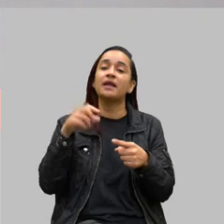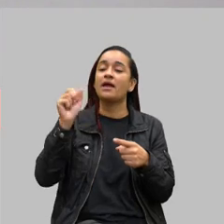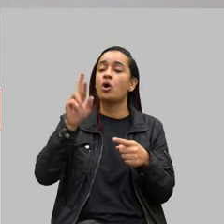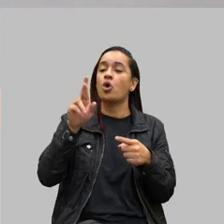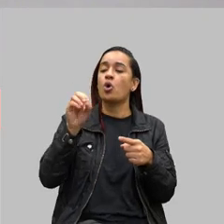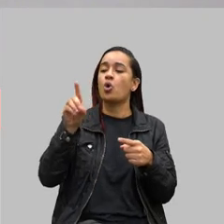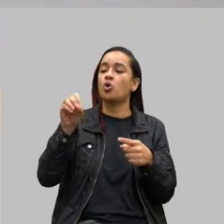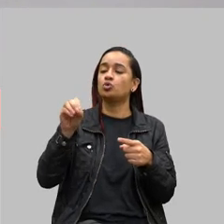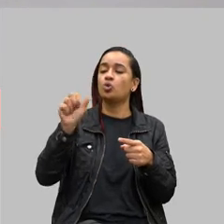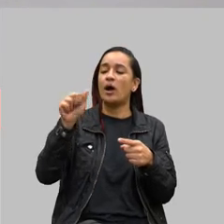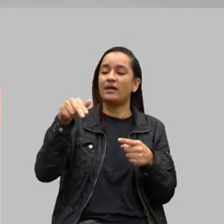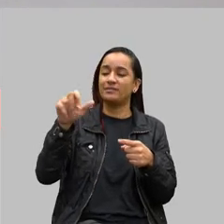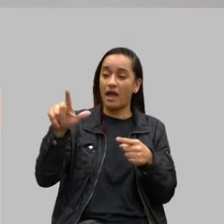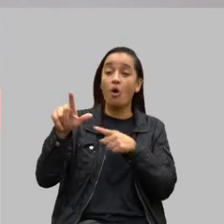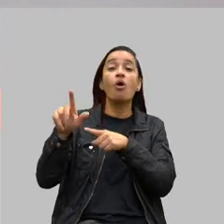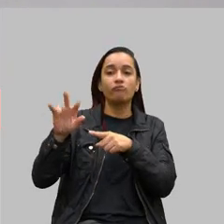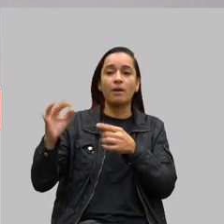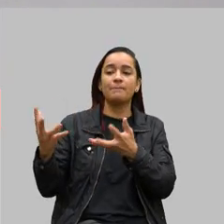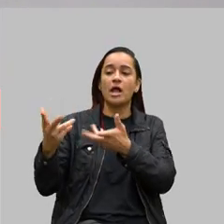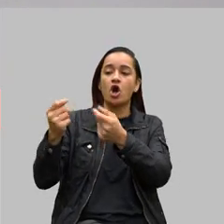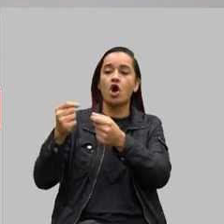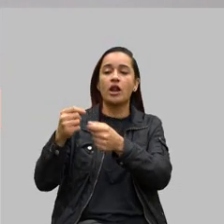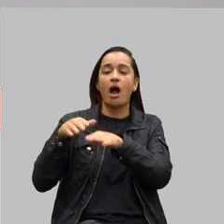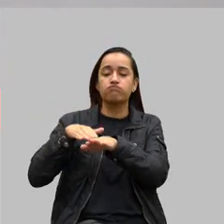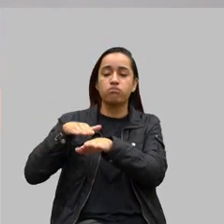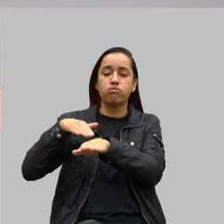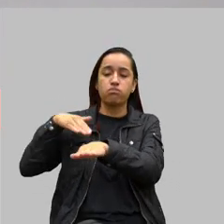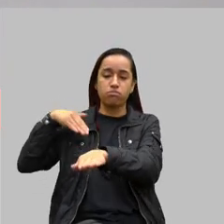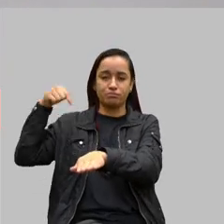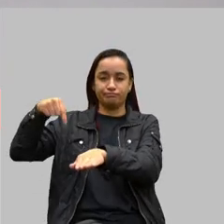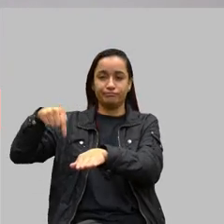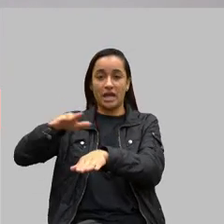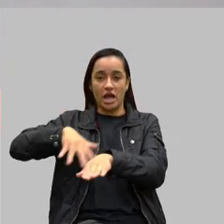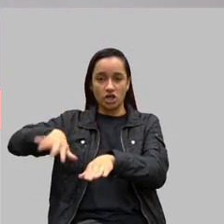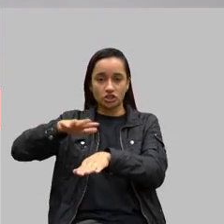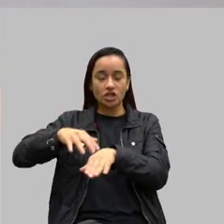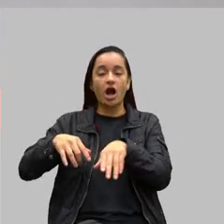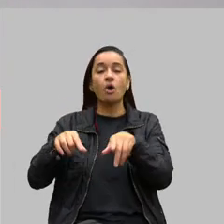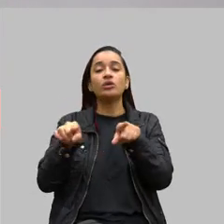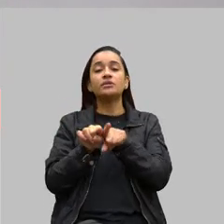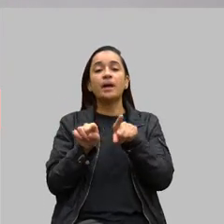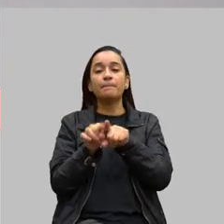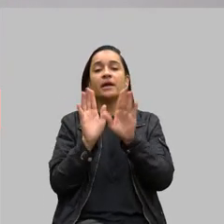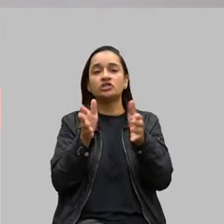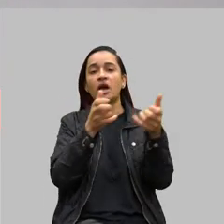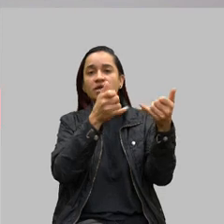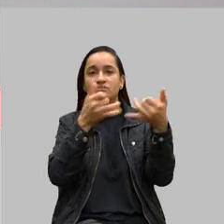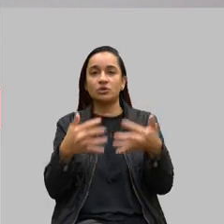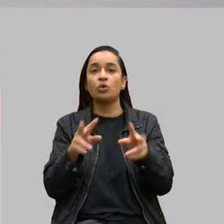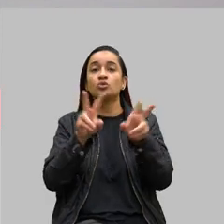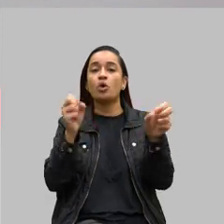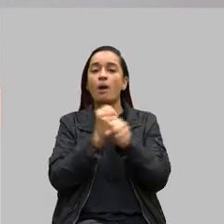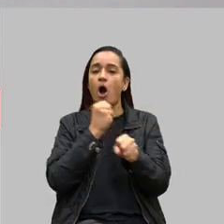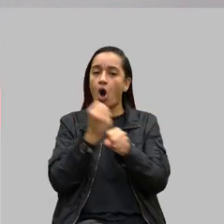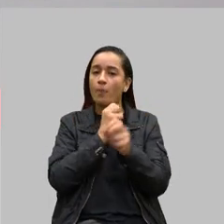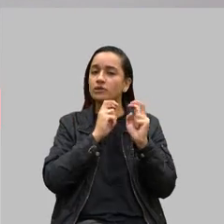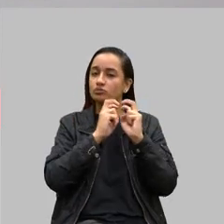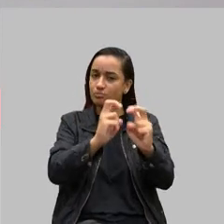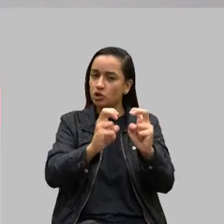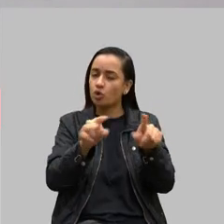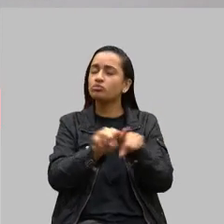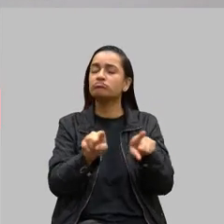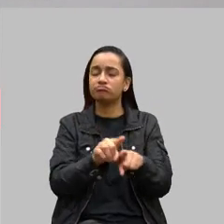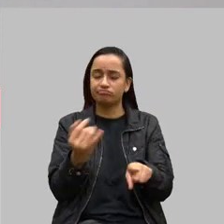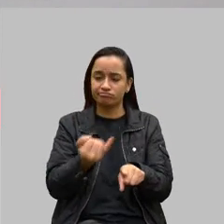que vai vai vir melhorar muito o trânsito o tráfego de toda a nossa região também foi falado aqui das obras do metrô que é fundamental